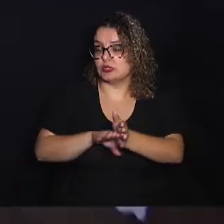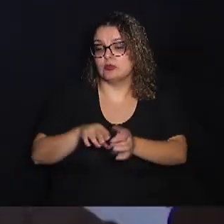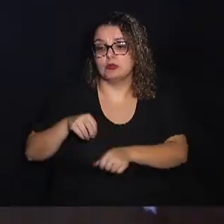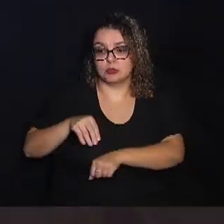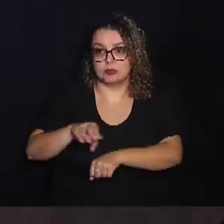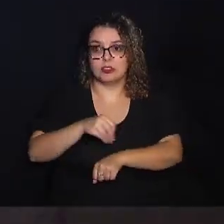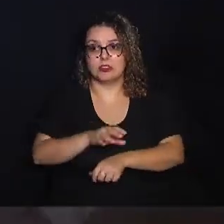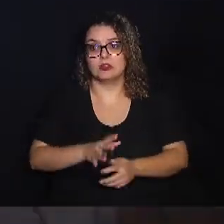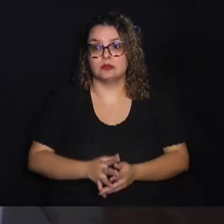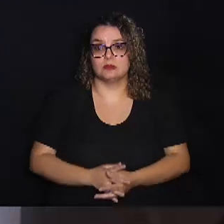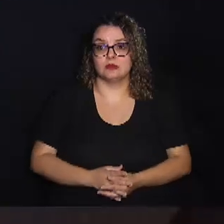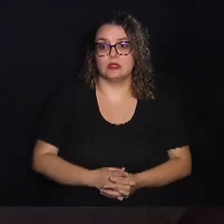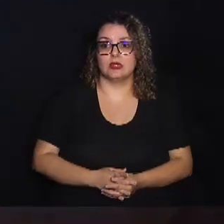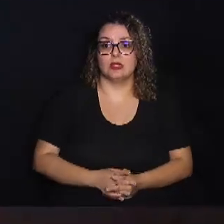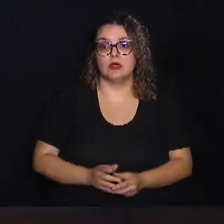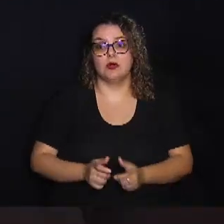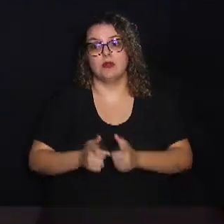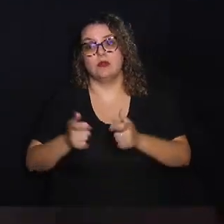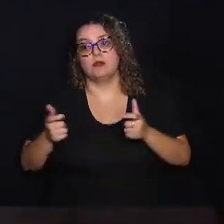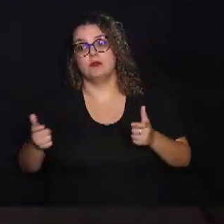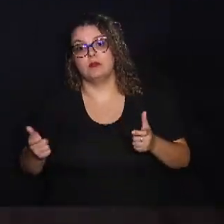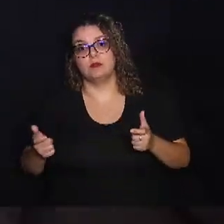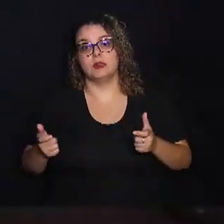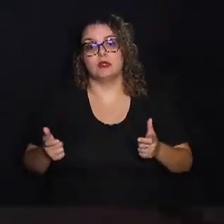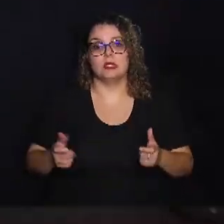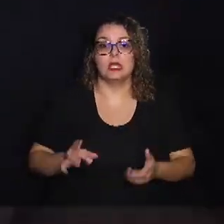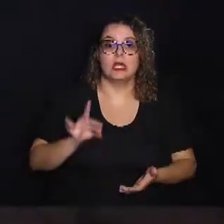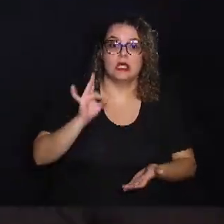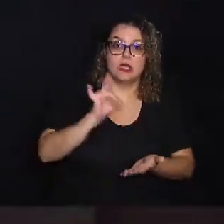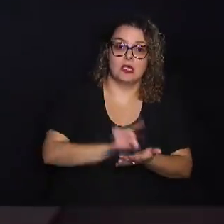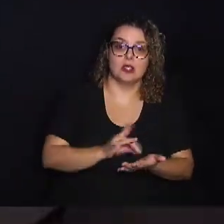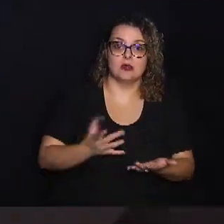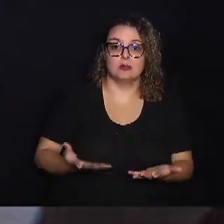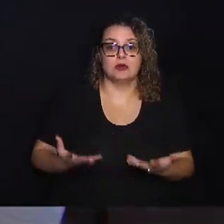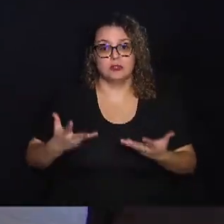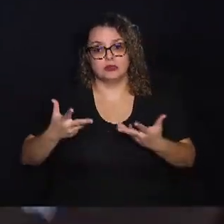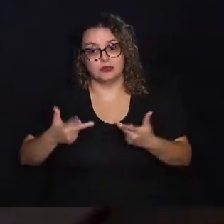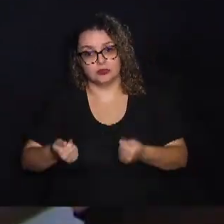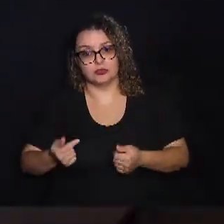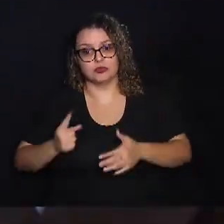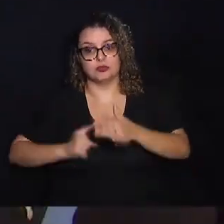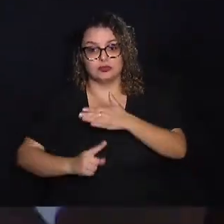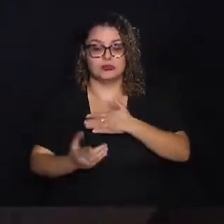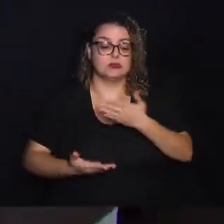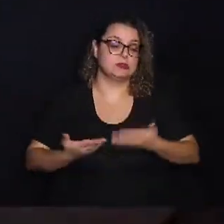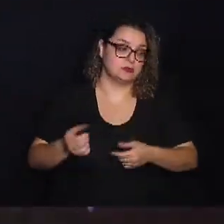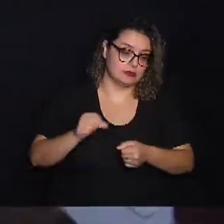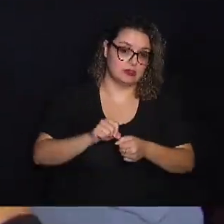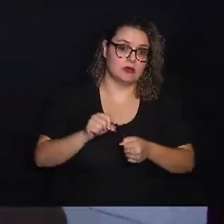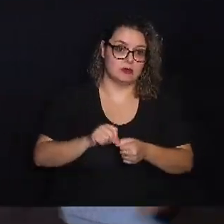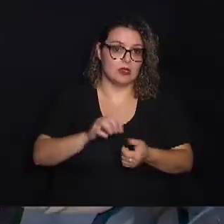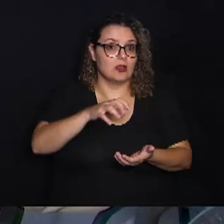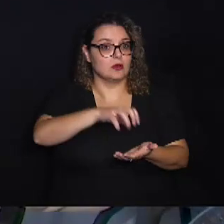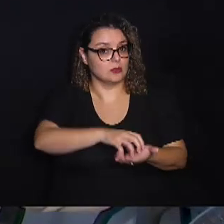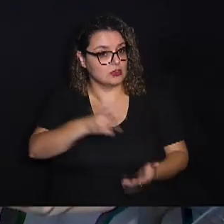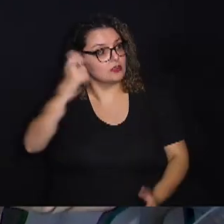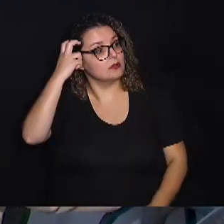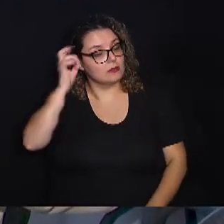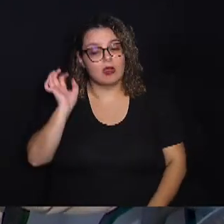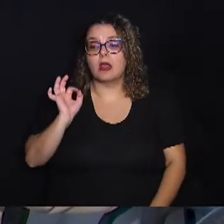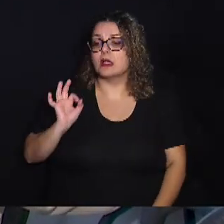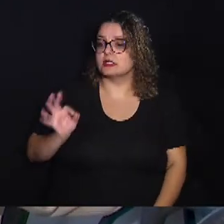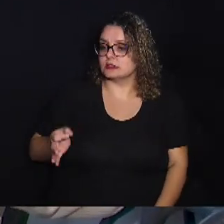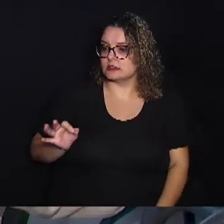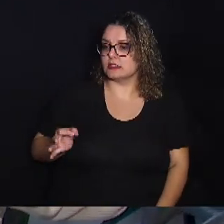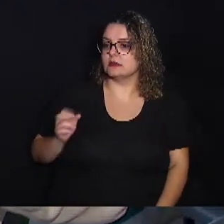Tá? Mas não, a grande maioria eles vêm exatamente reverenciado pelo serviço que a gente presta. Né? É um centro cultural, né? Exatamente.